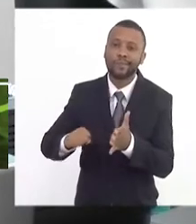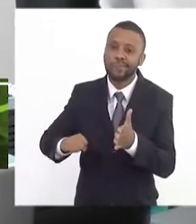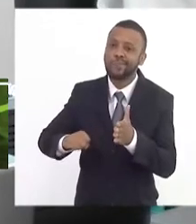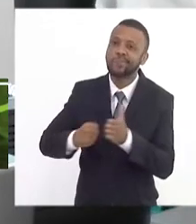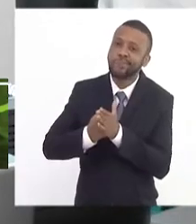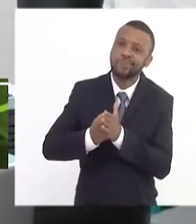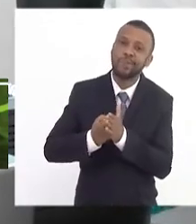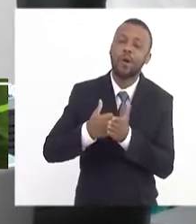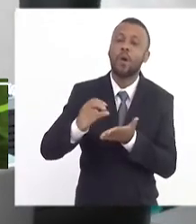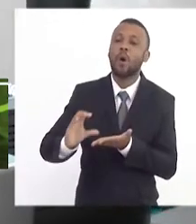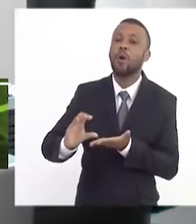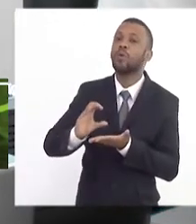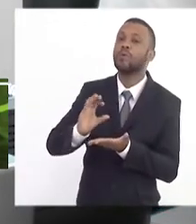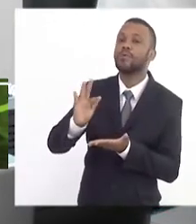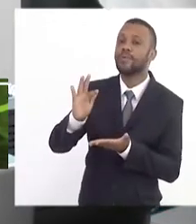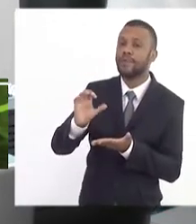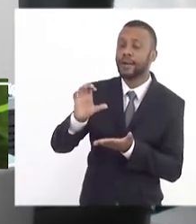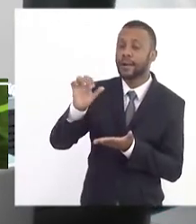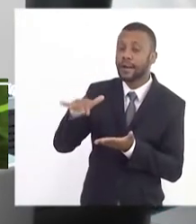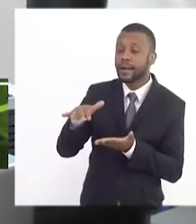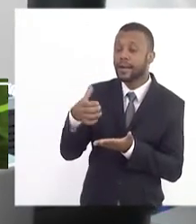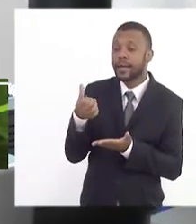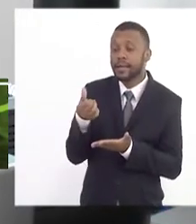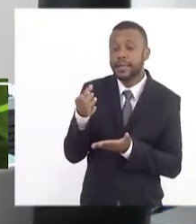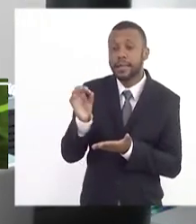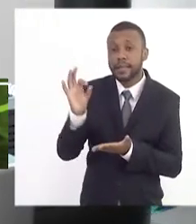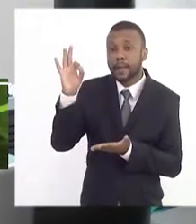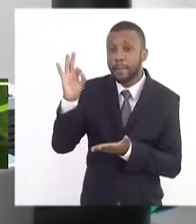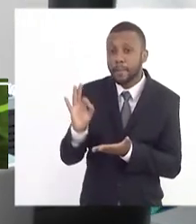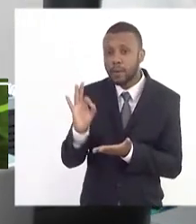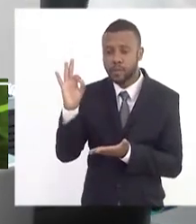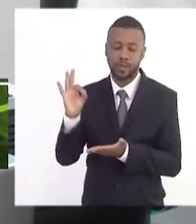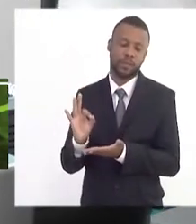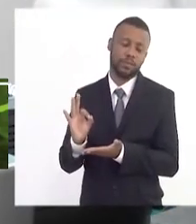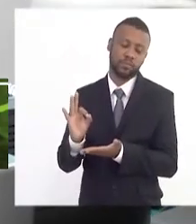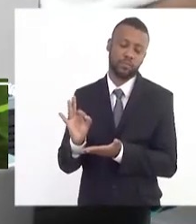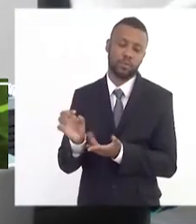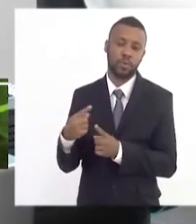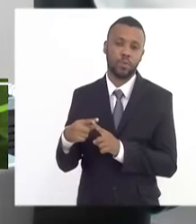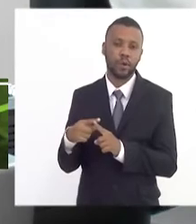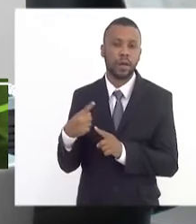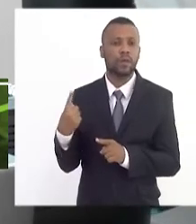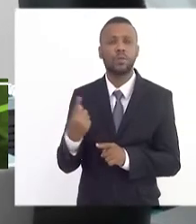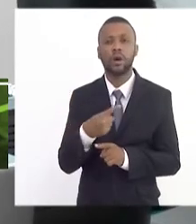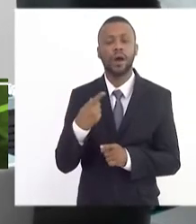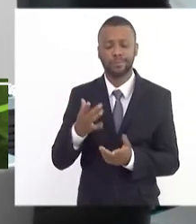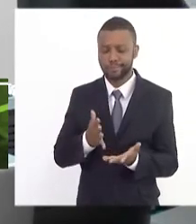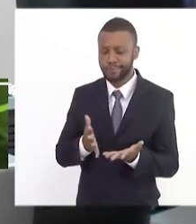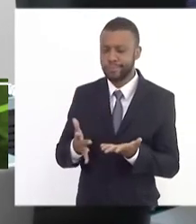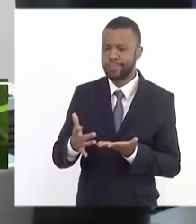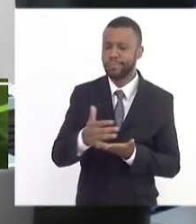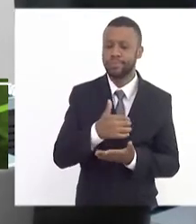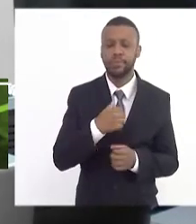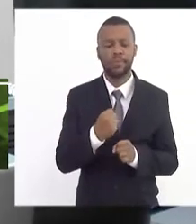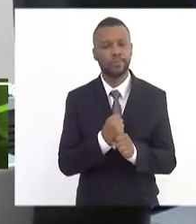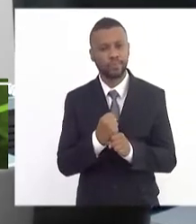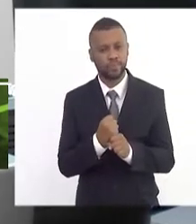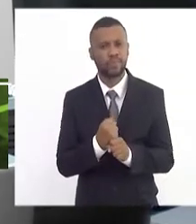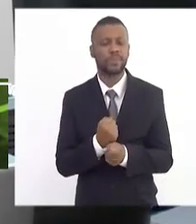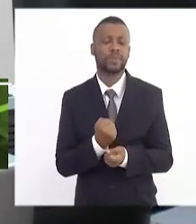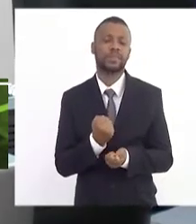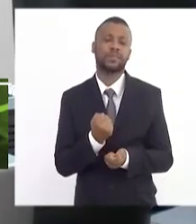FECAM, porque nós arrecadamos em 21 de royalty PE